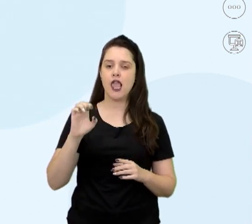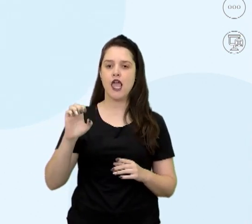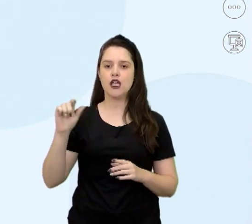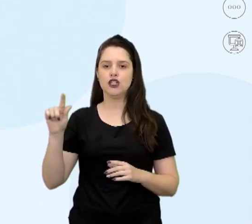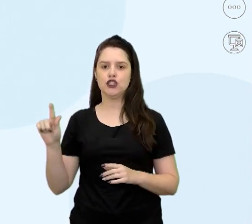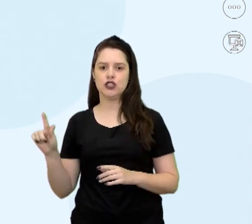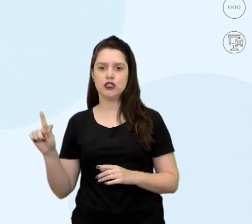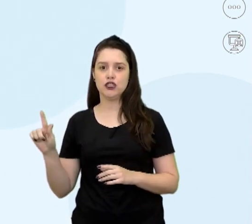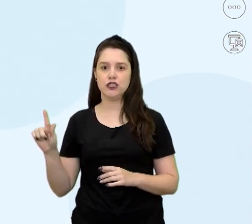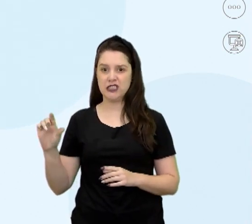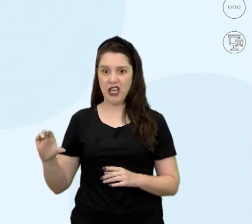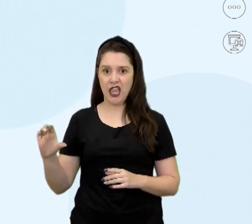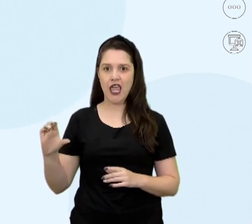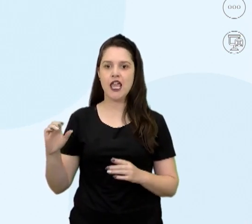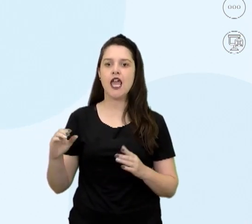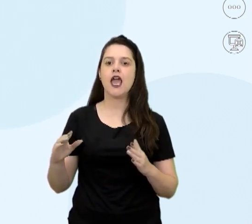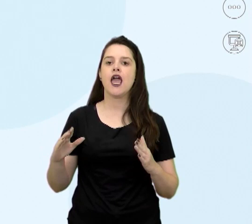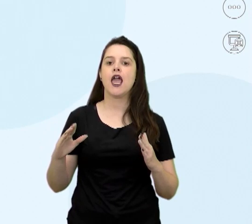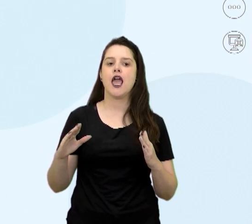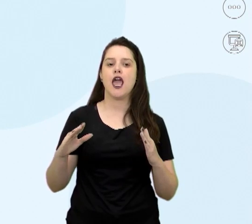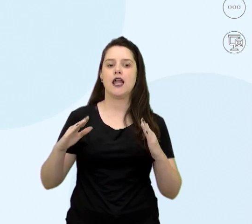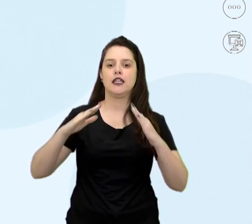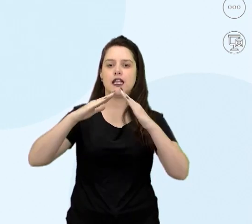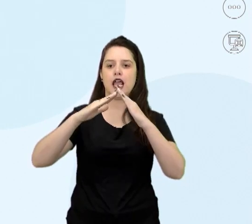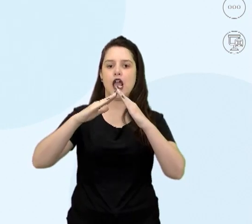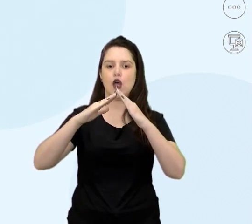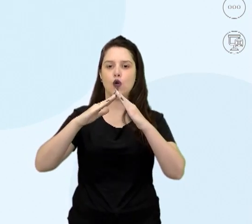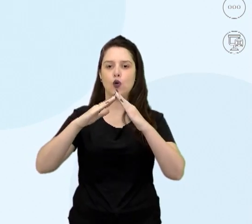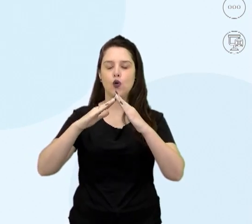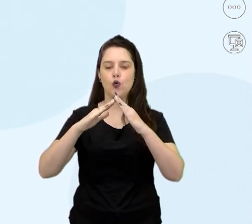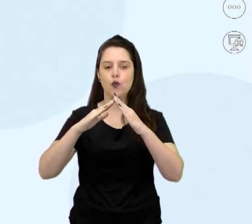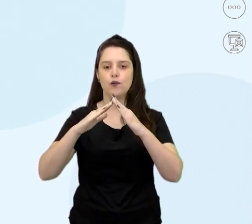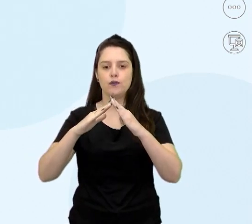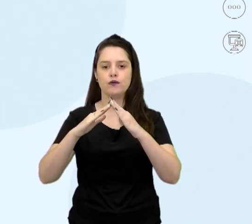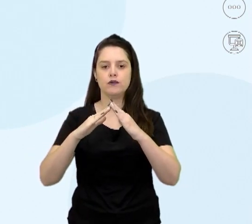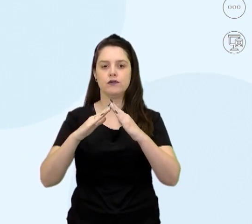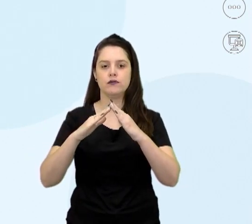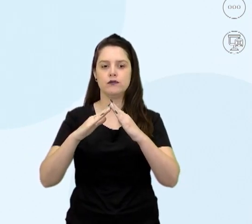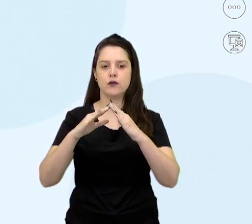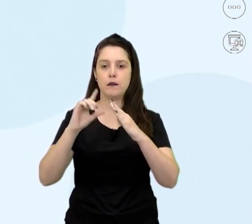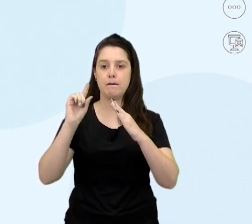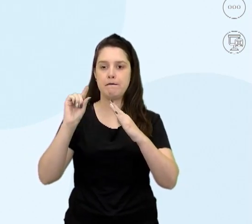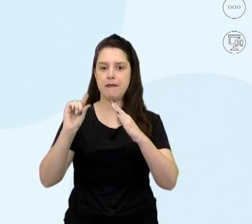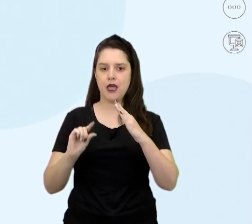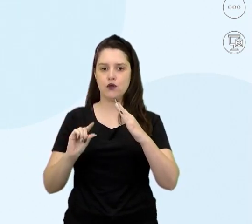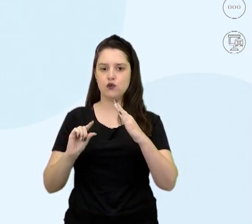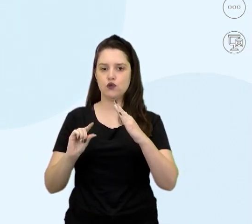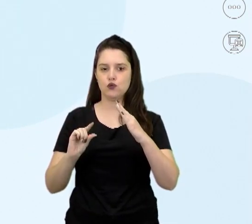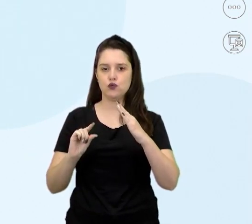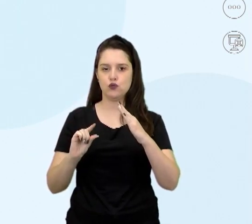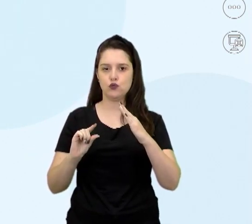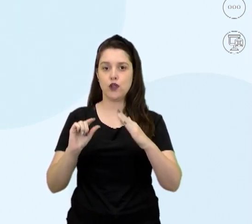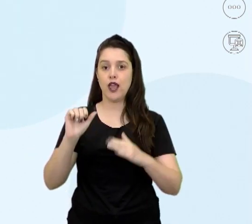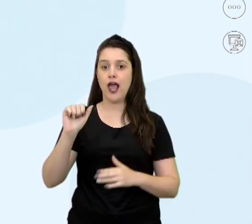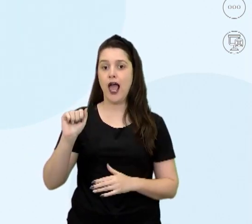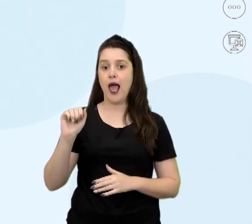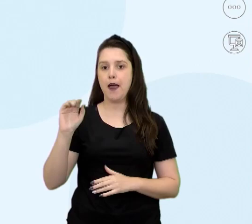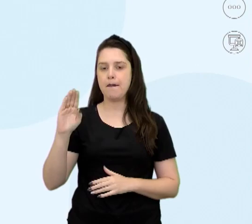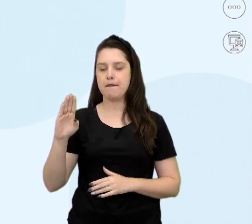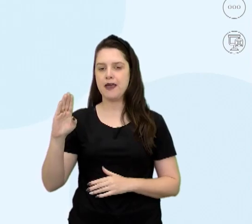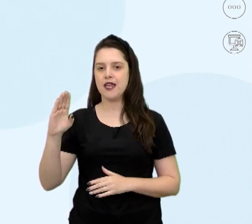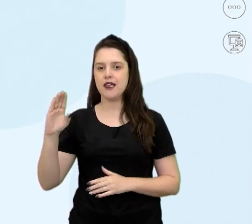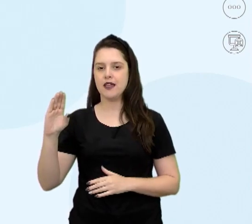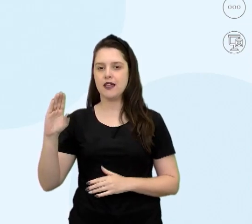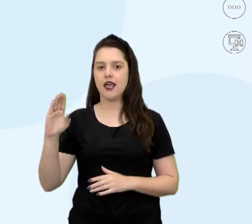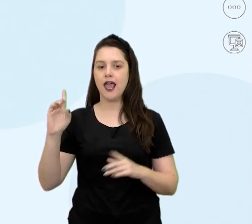triângulo DEF. Veja que tem um triângulo dentro do outro. Sim. Tá certo? Sendo que AB é paralelo a